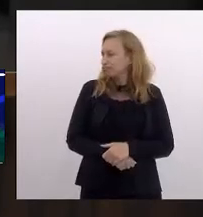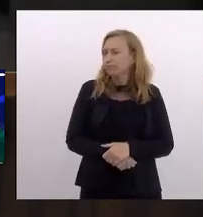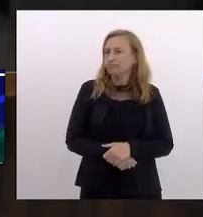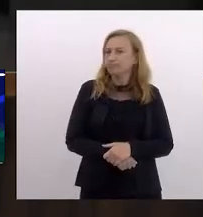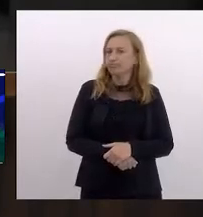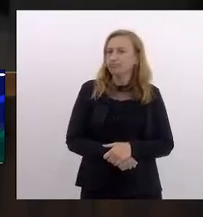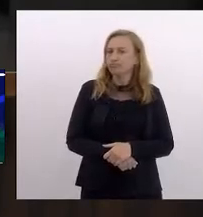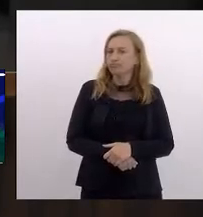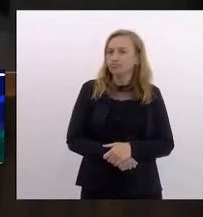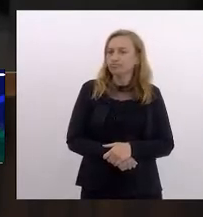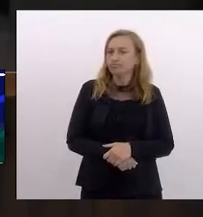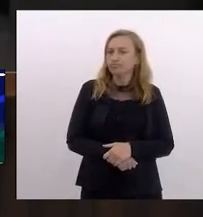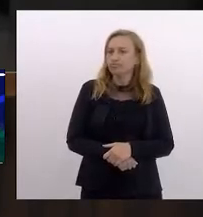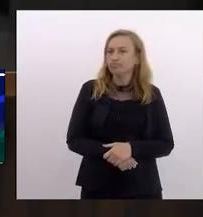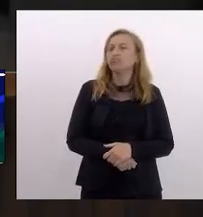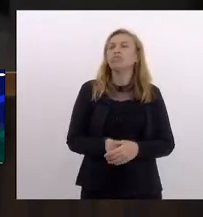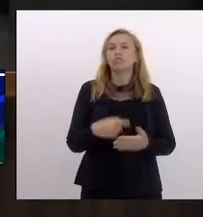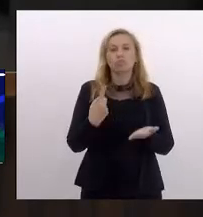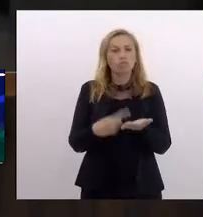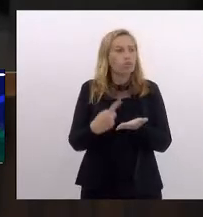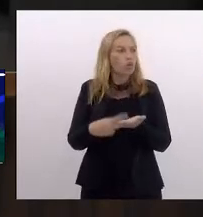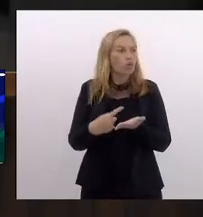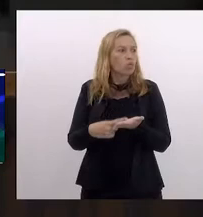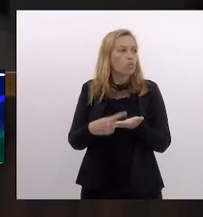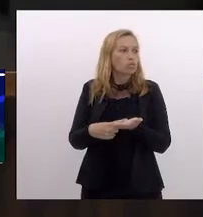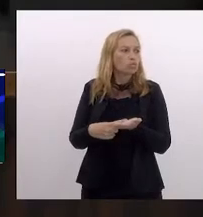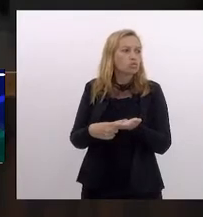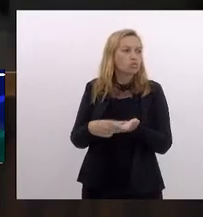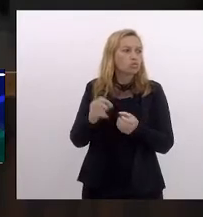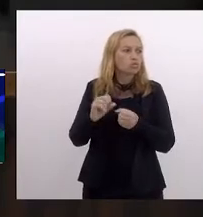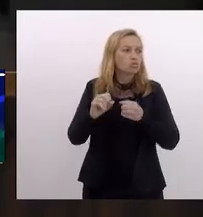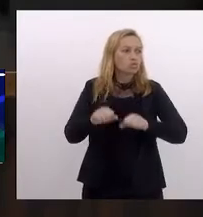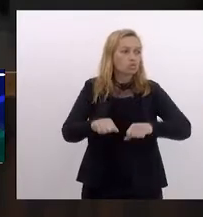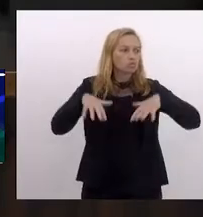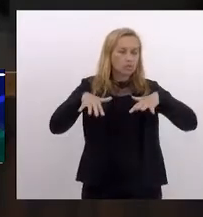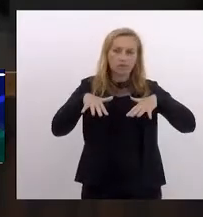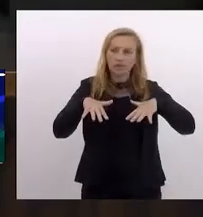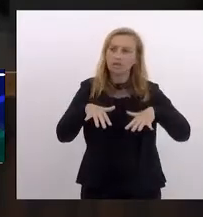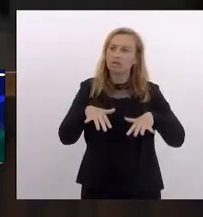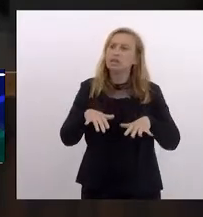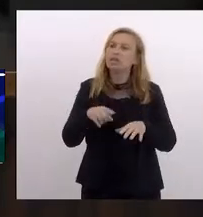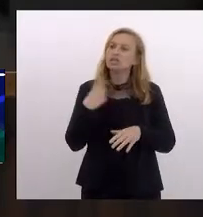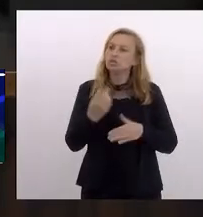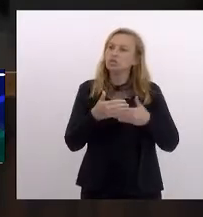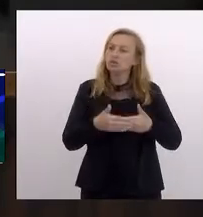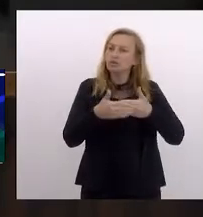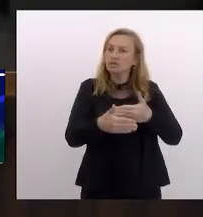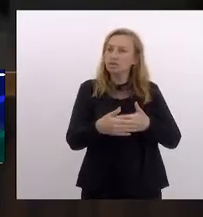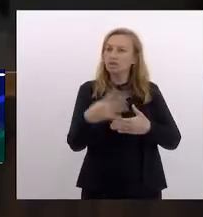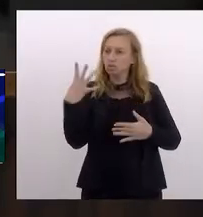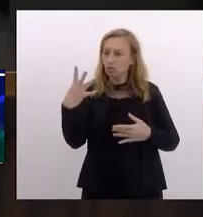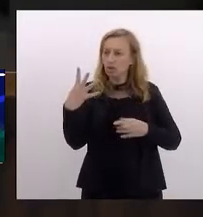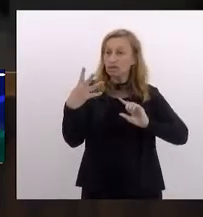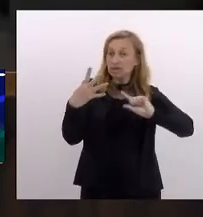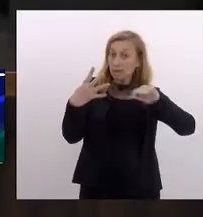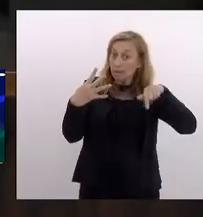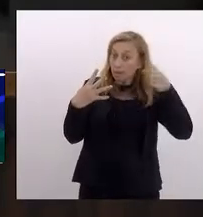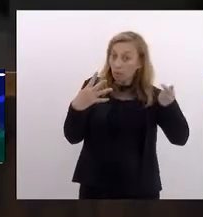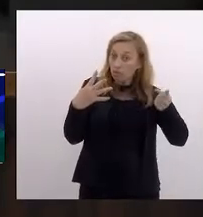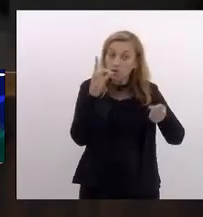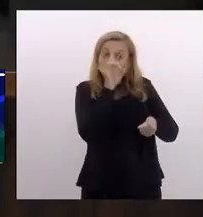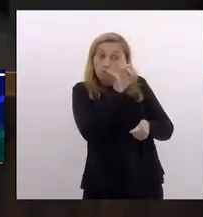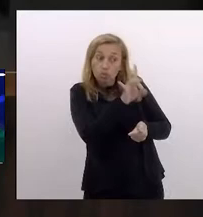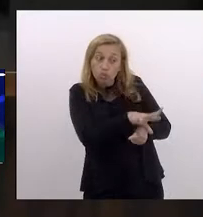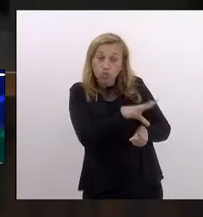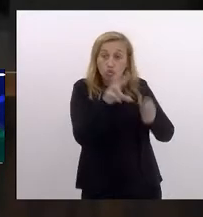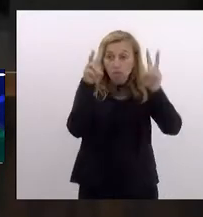e eu quero fazer um acordo com o plenário que a gente avança nos quatro depois da leite deixa a